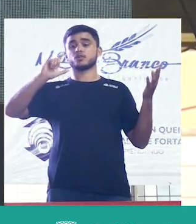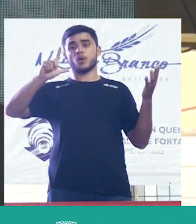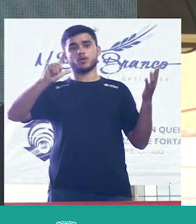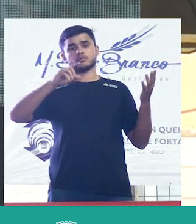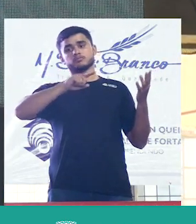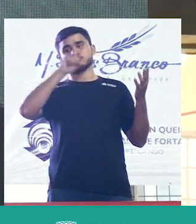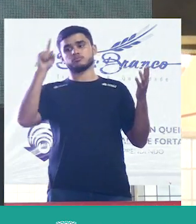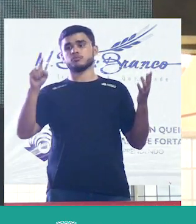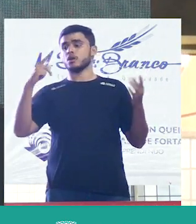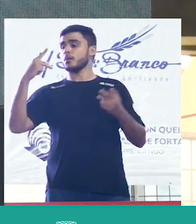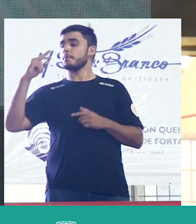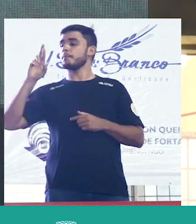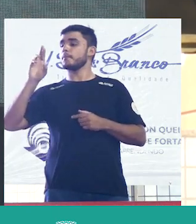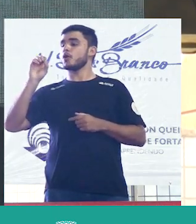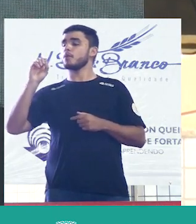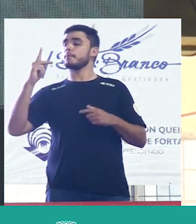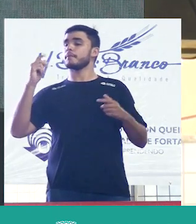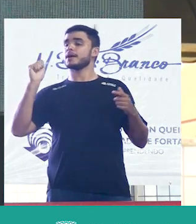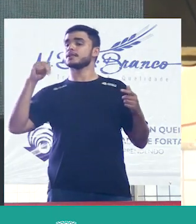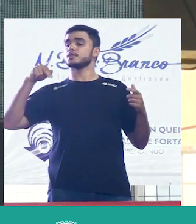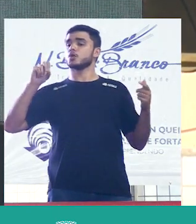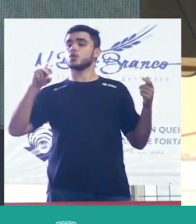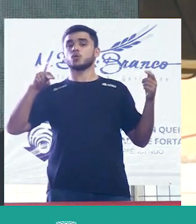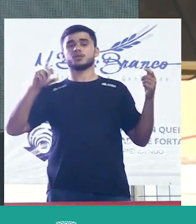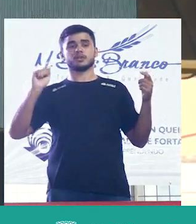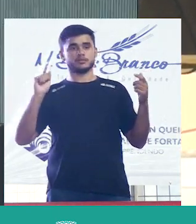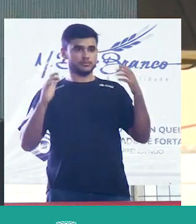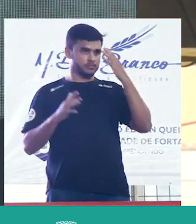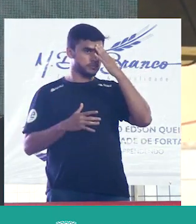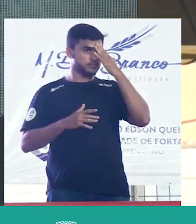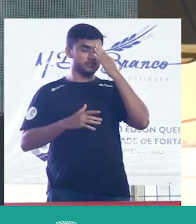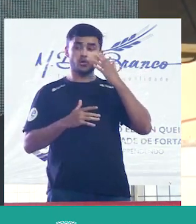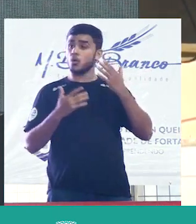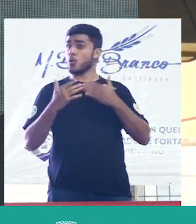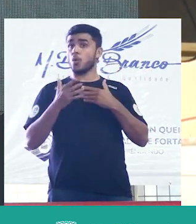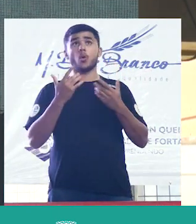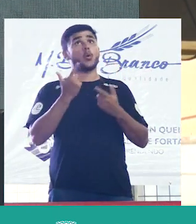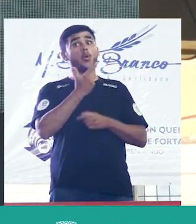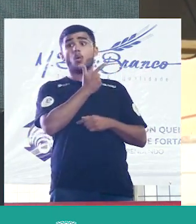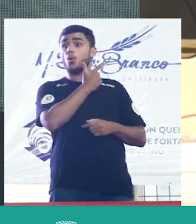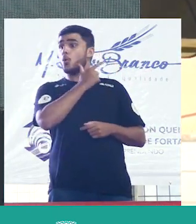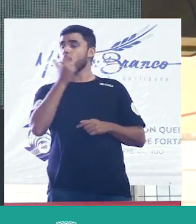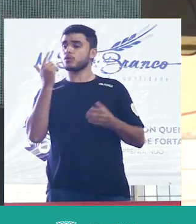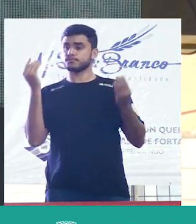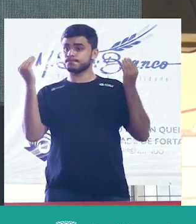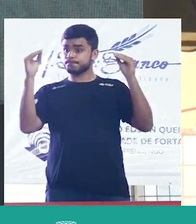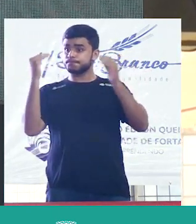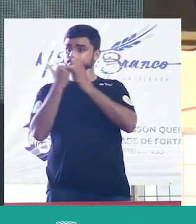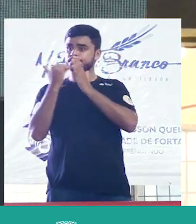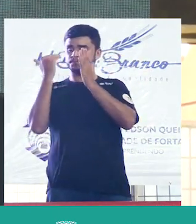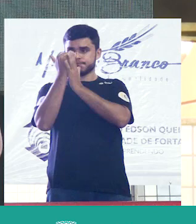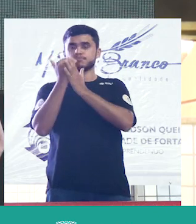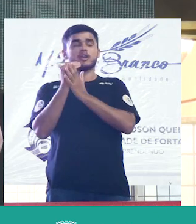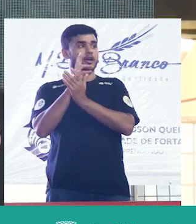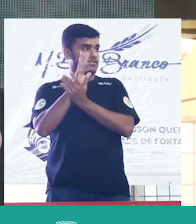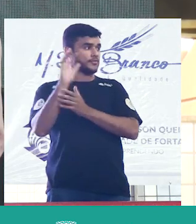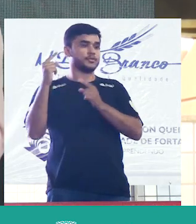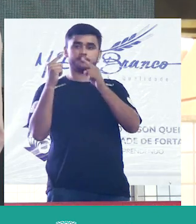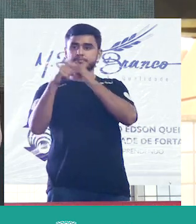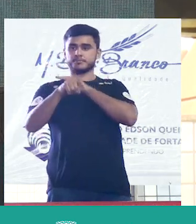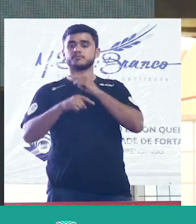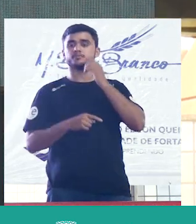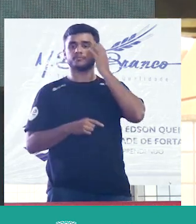58 gramas de propanona. Se eu colocar qualquer massa fora dessa proporção, significa que vai ter alguém em